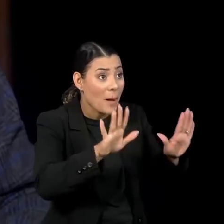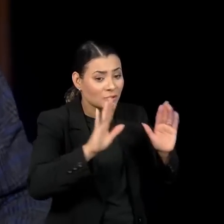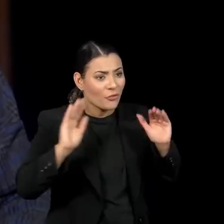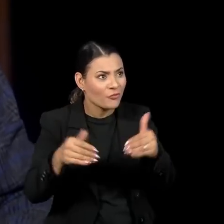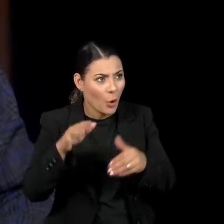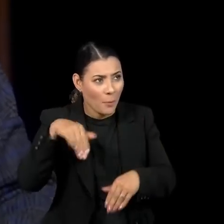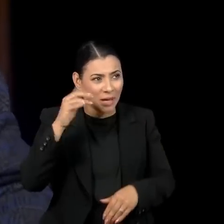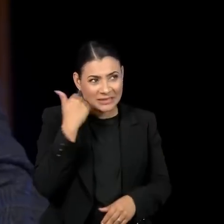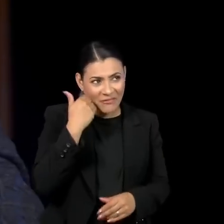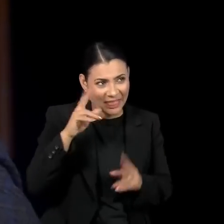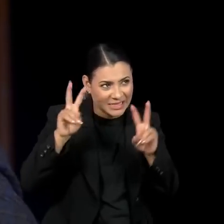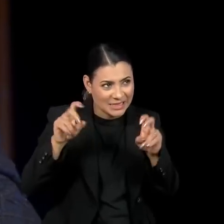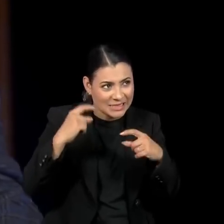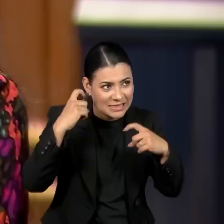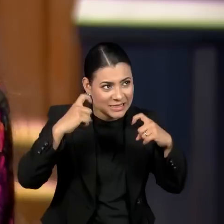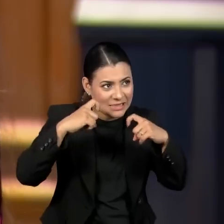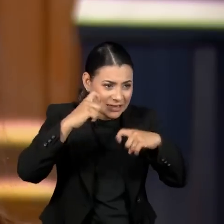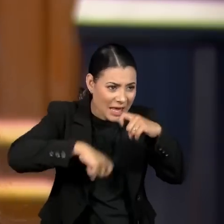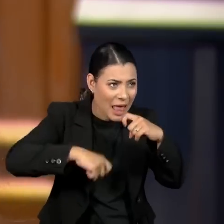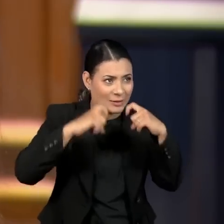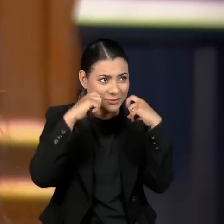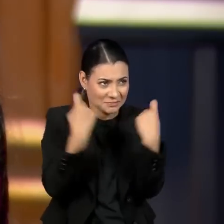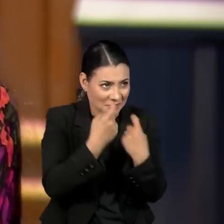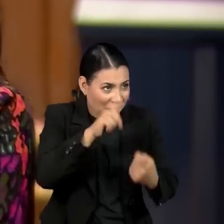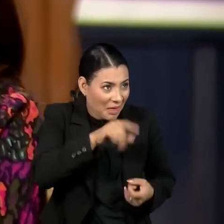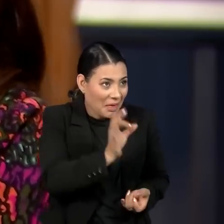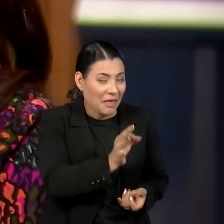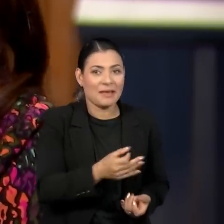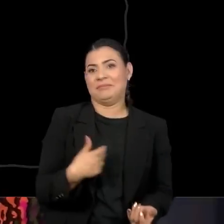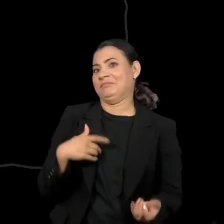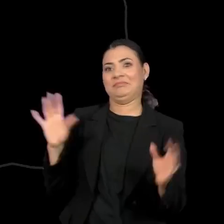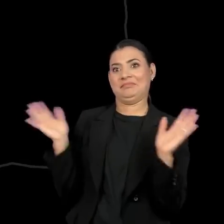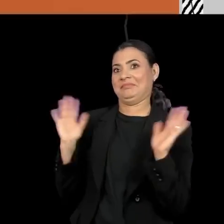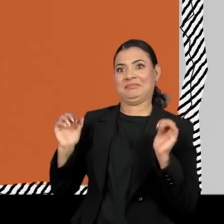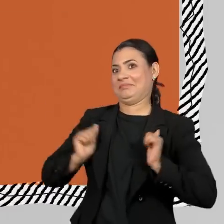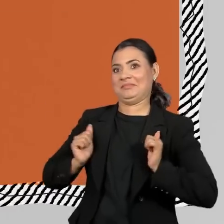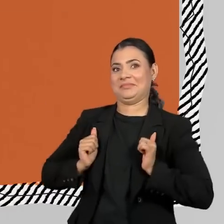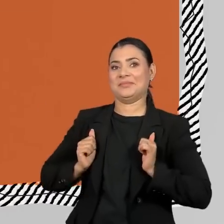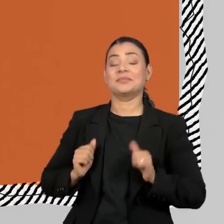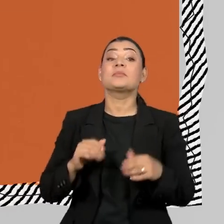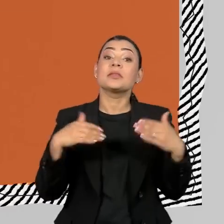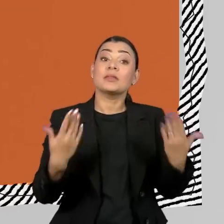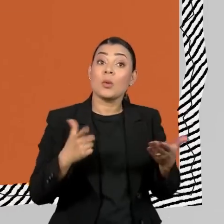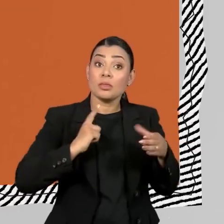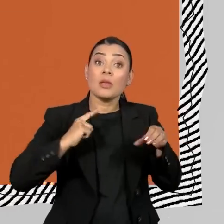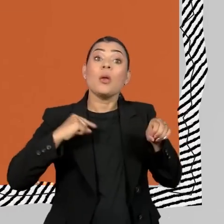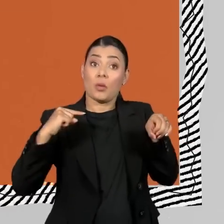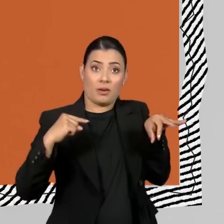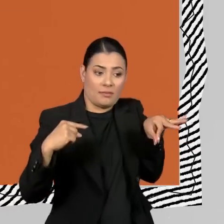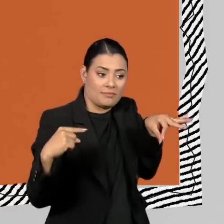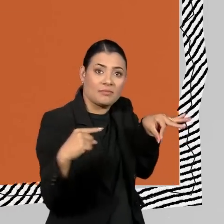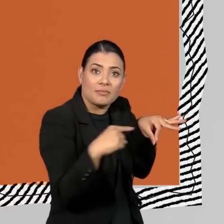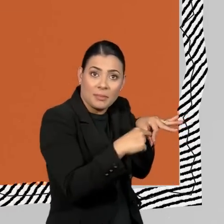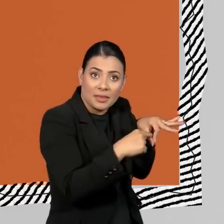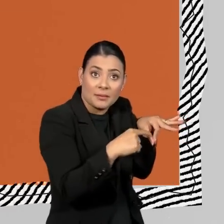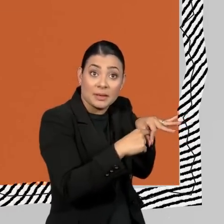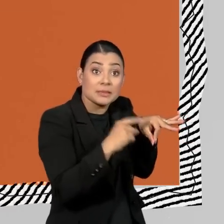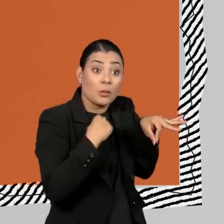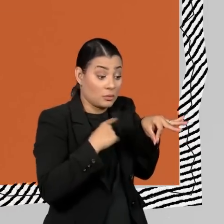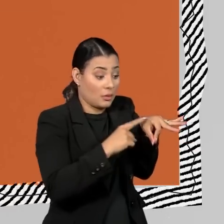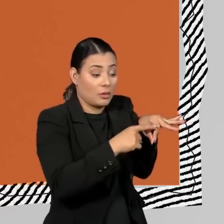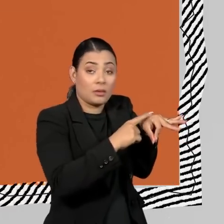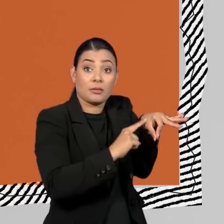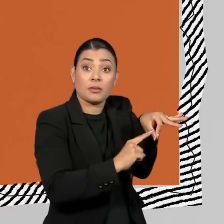da safadeza? Eu não teria essa pretensão de forma alguma. Quando acontece uma penetração aqui, então um estímulo